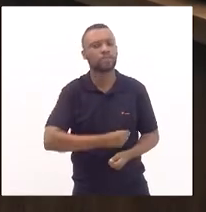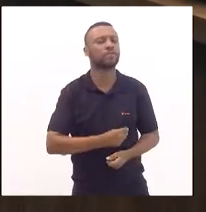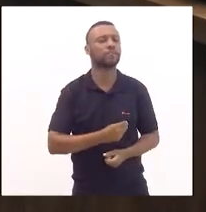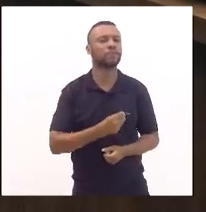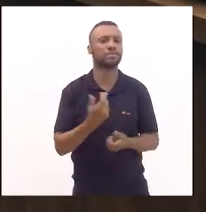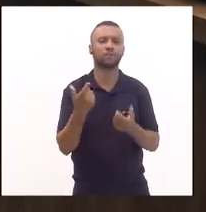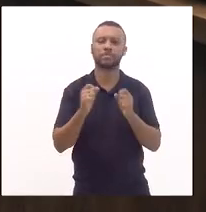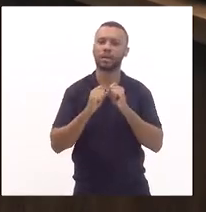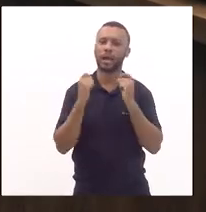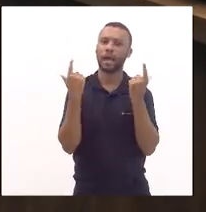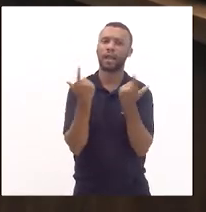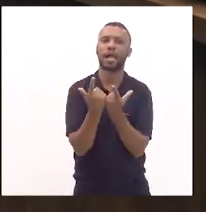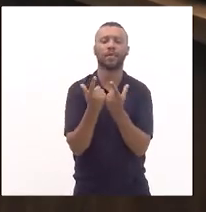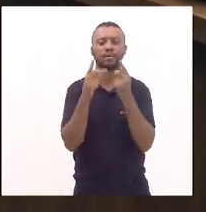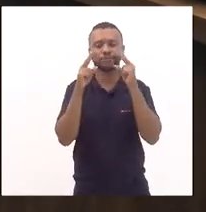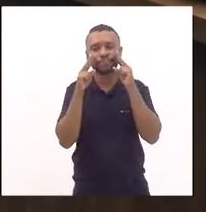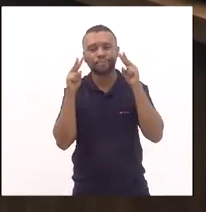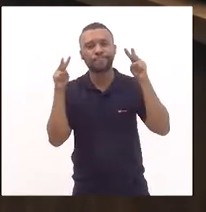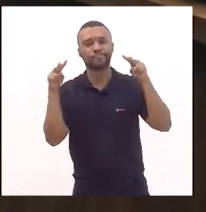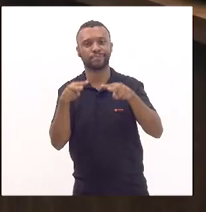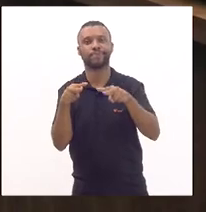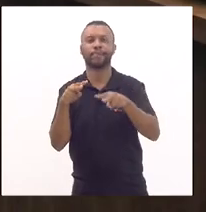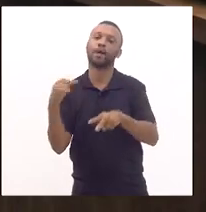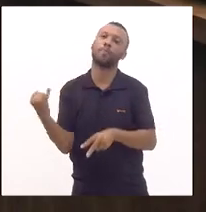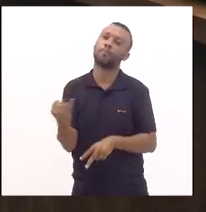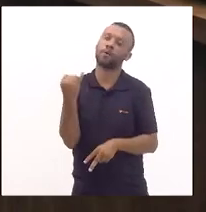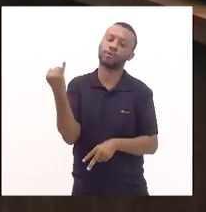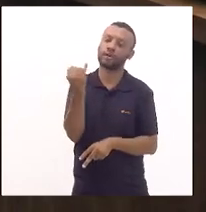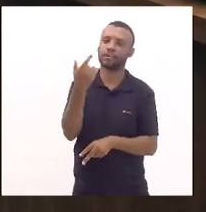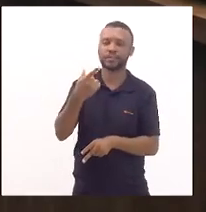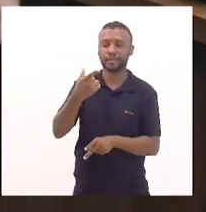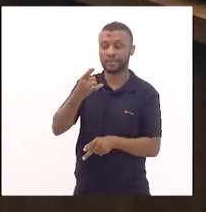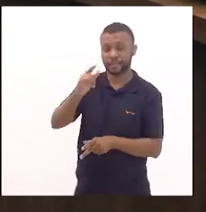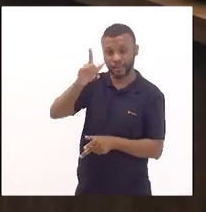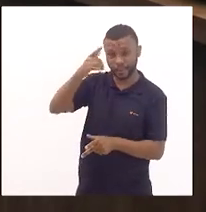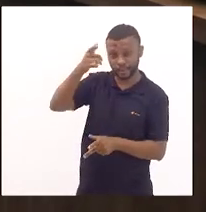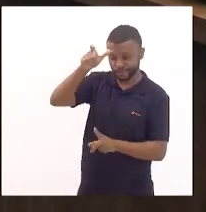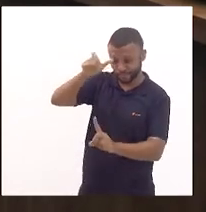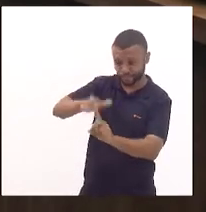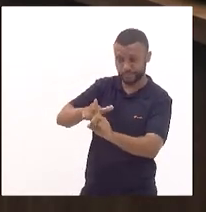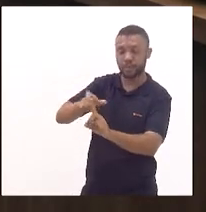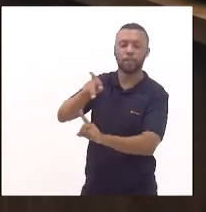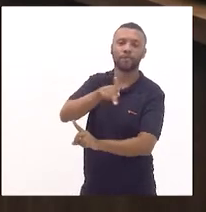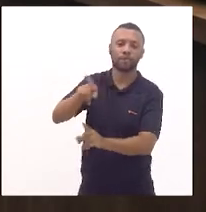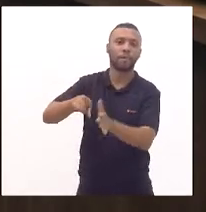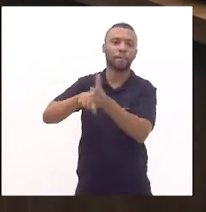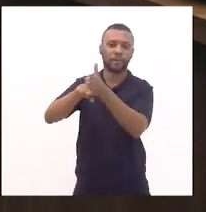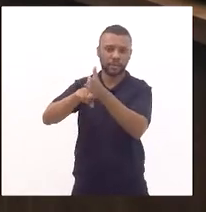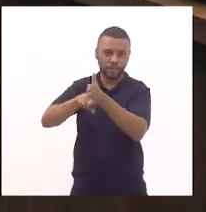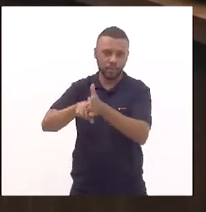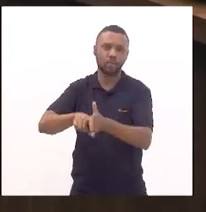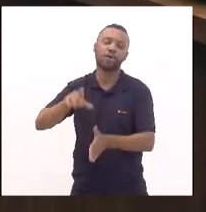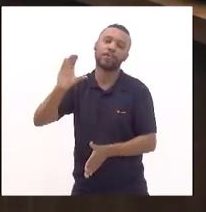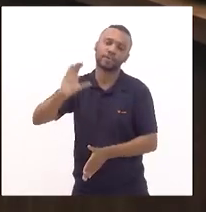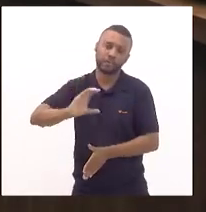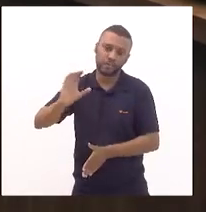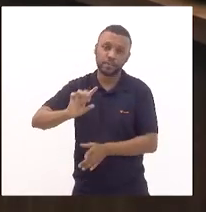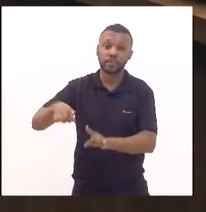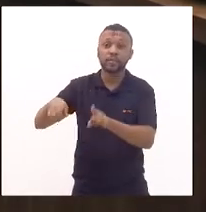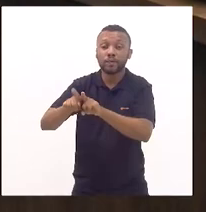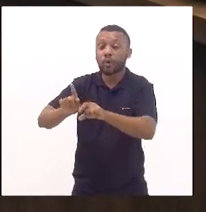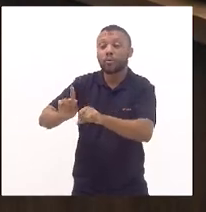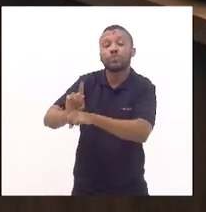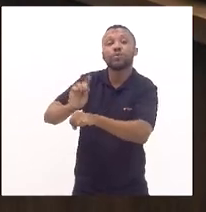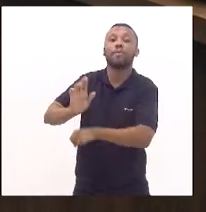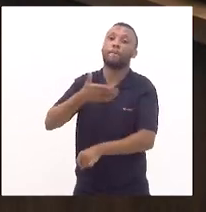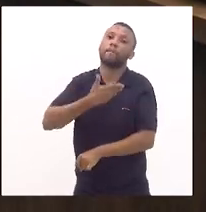Legislativa reconhecer a importância desta figura, que é um professor, um pesquisador, um cientista e também um gestor público